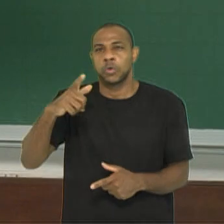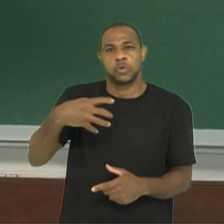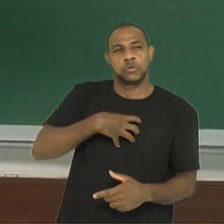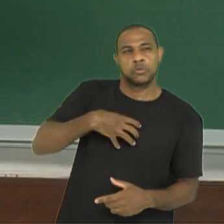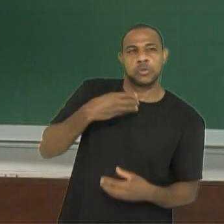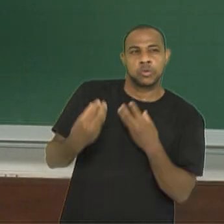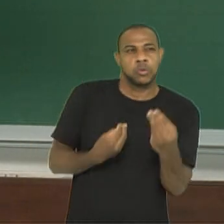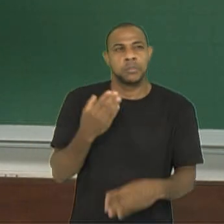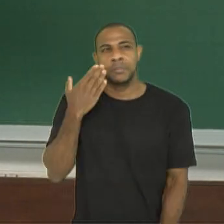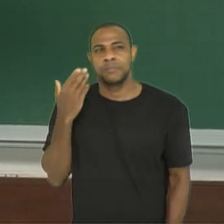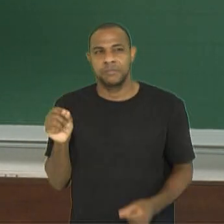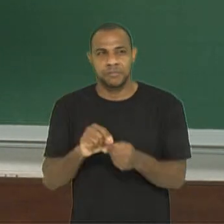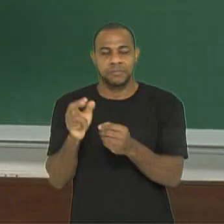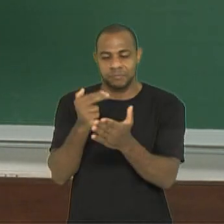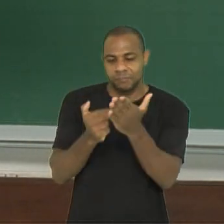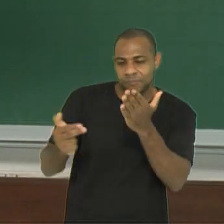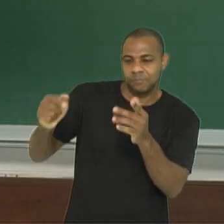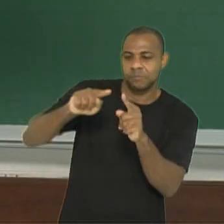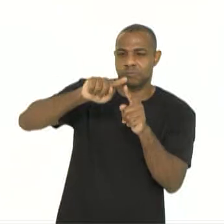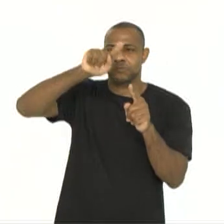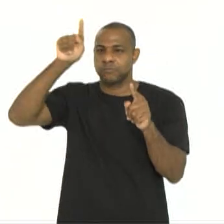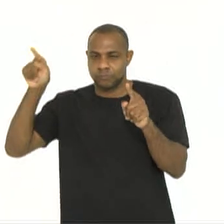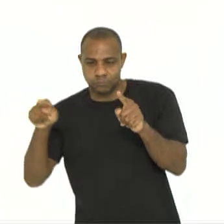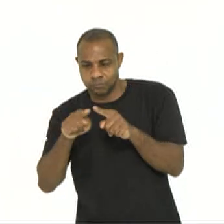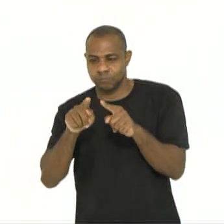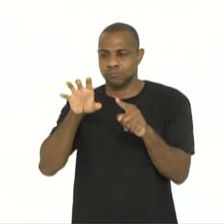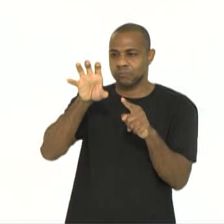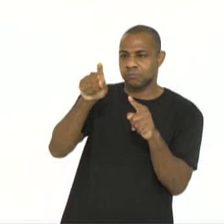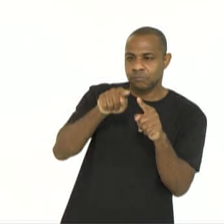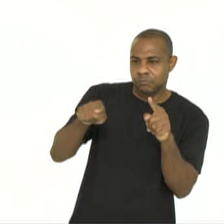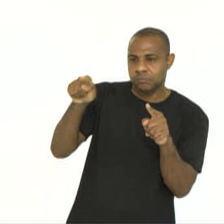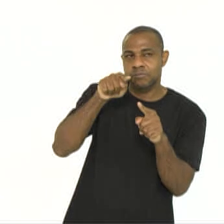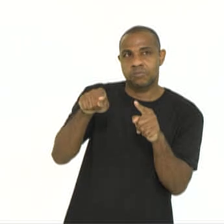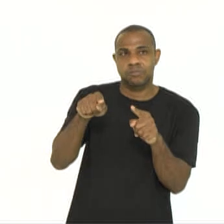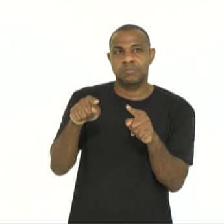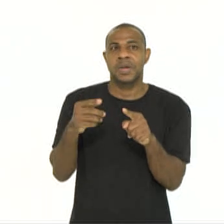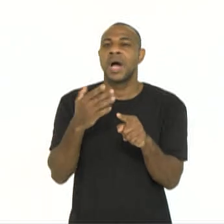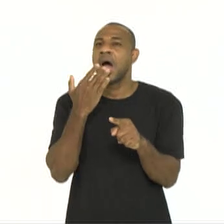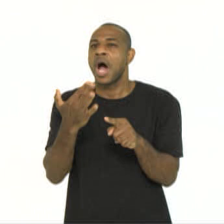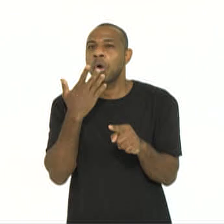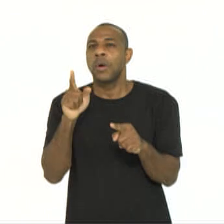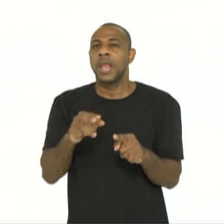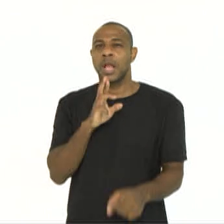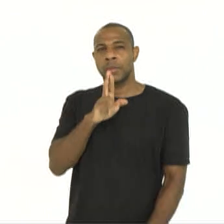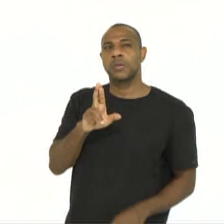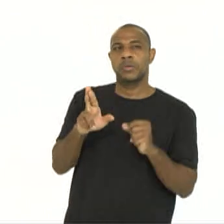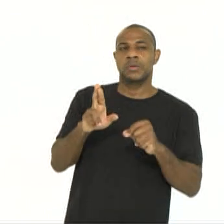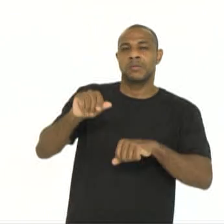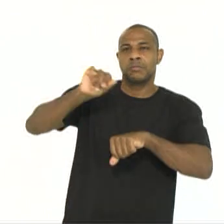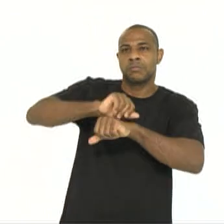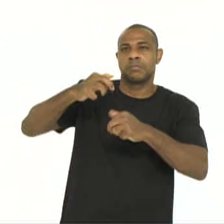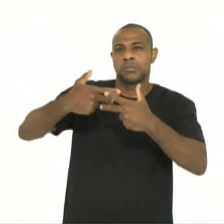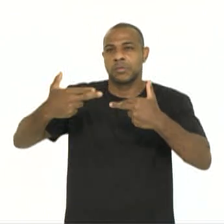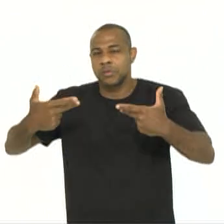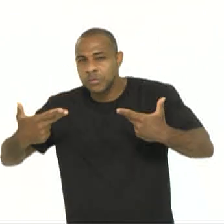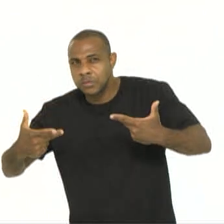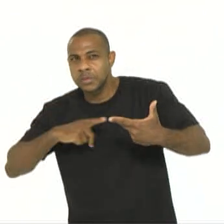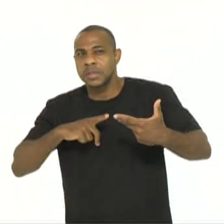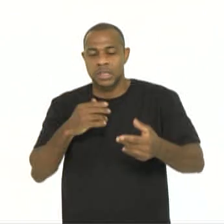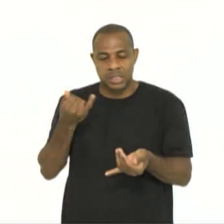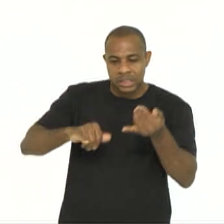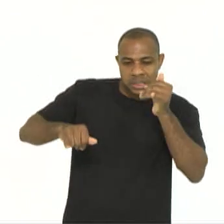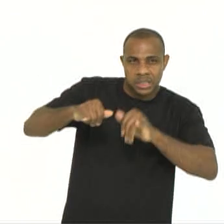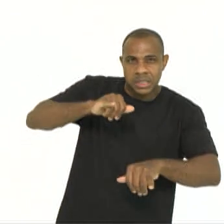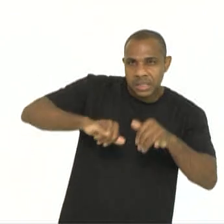até produzir o círculo cromático, né? A cor era entendida como resultados de fenômenos fisiológicos, químicos